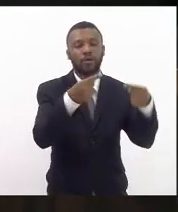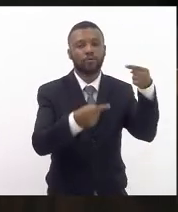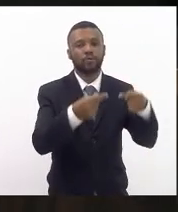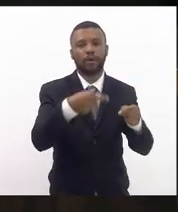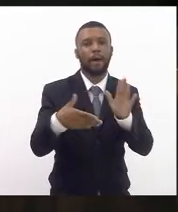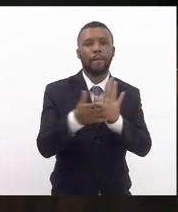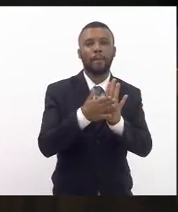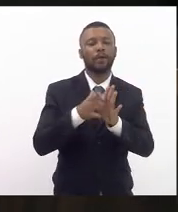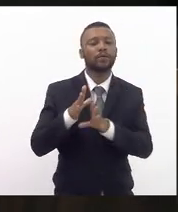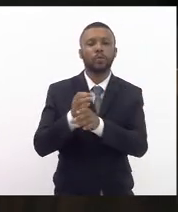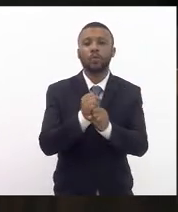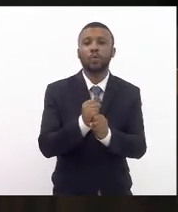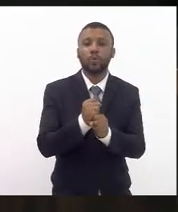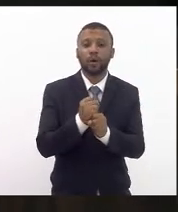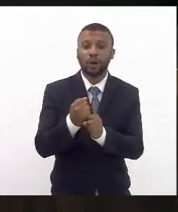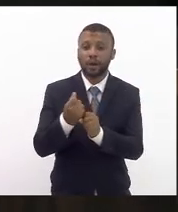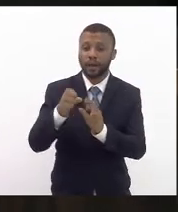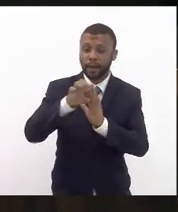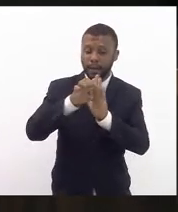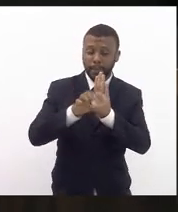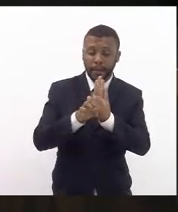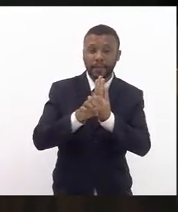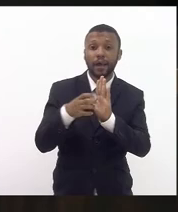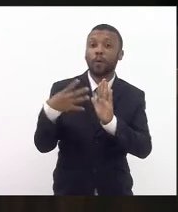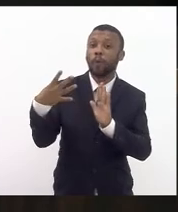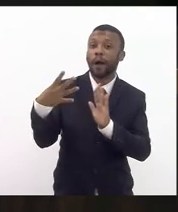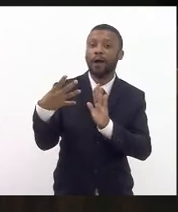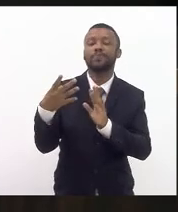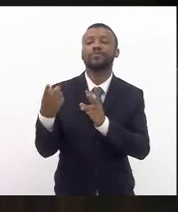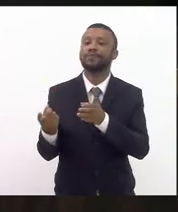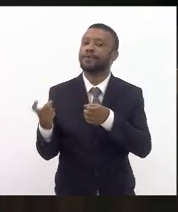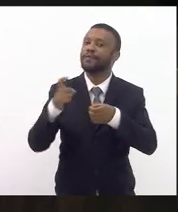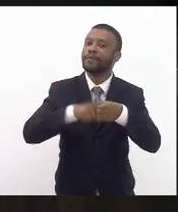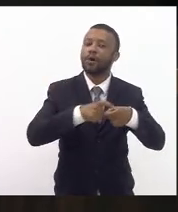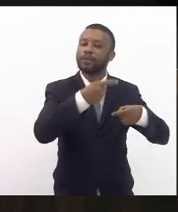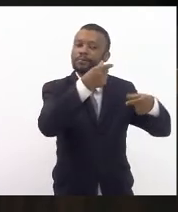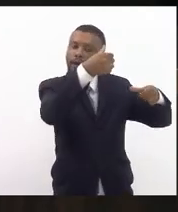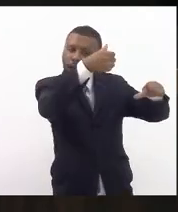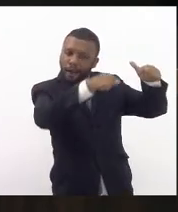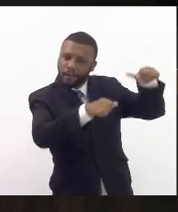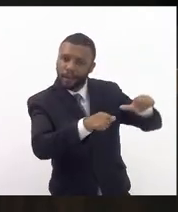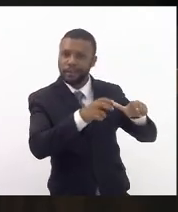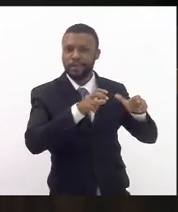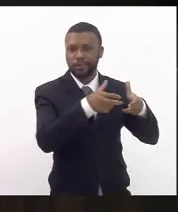presente proposta recebeu 4 emendas e retorna às comissões.